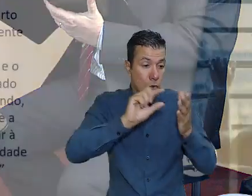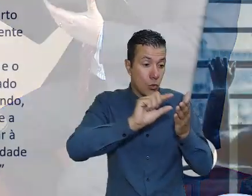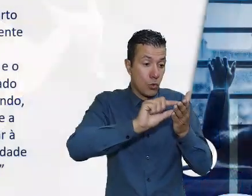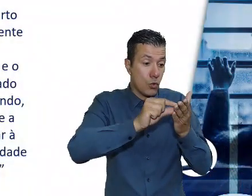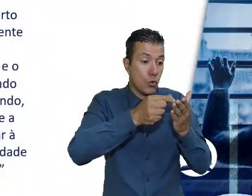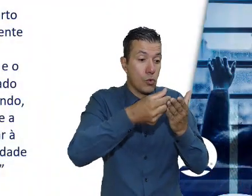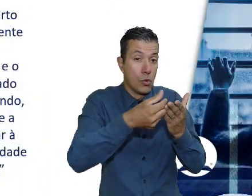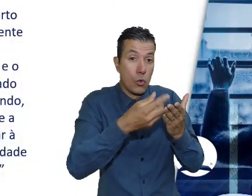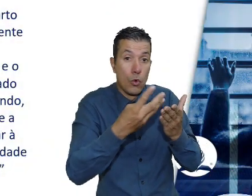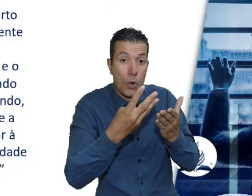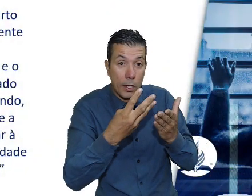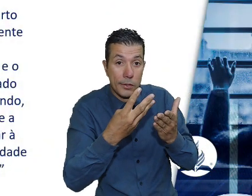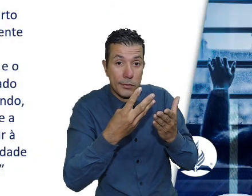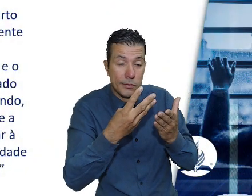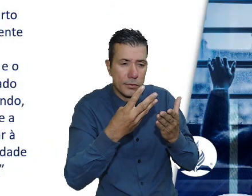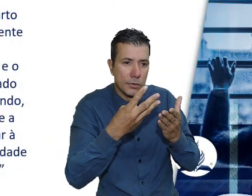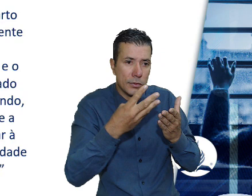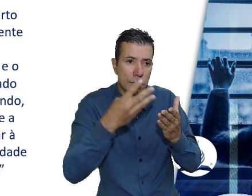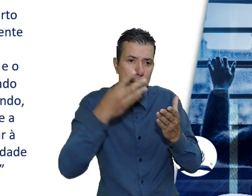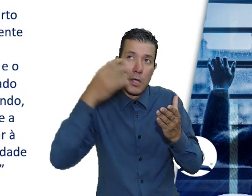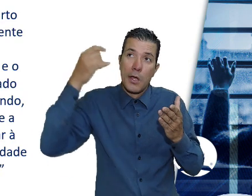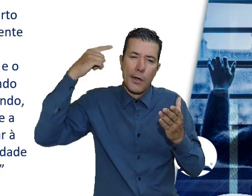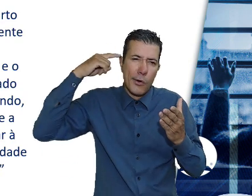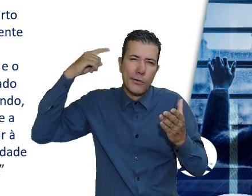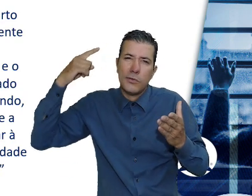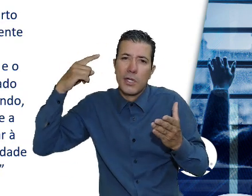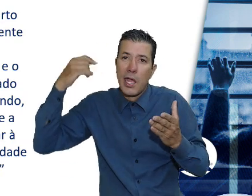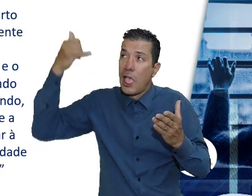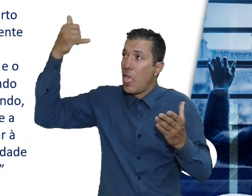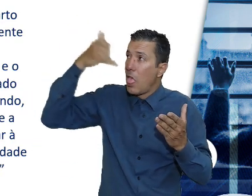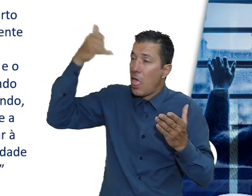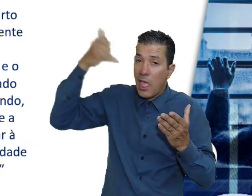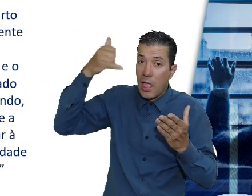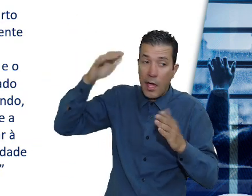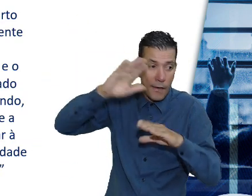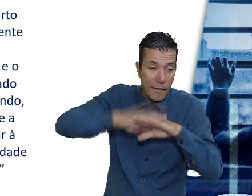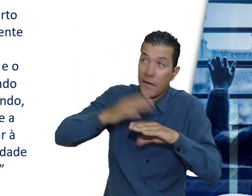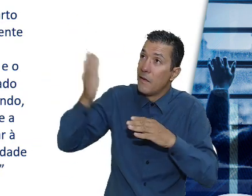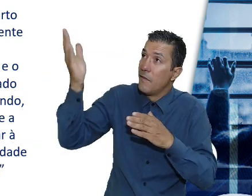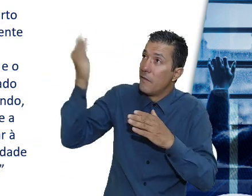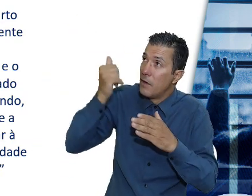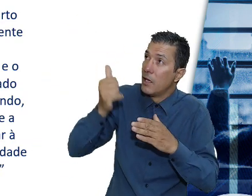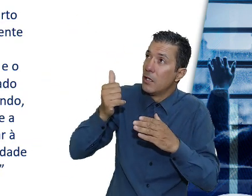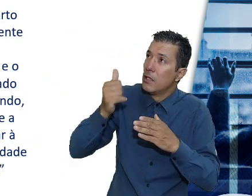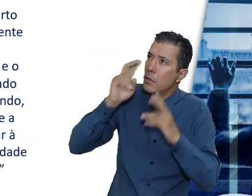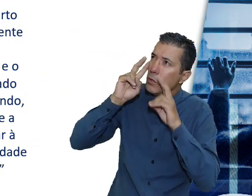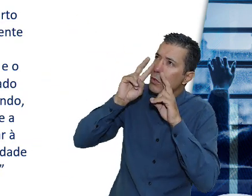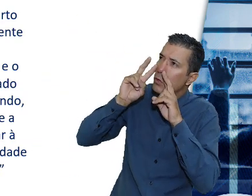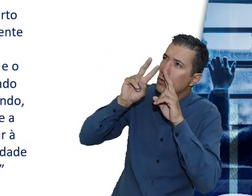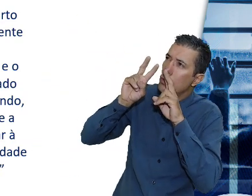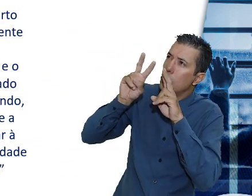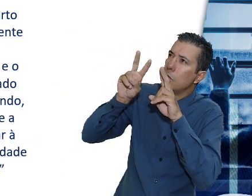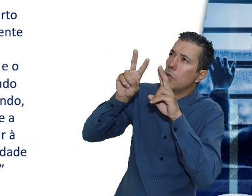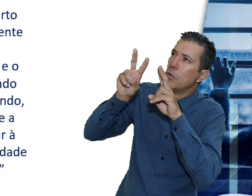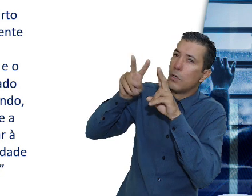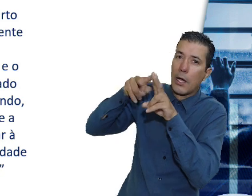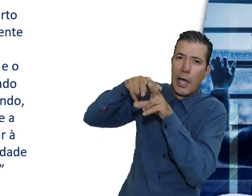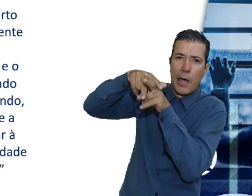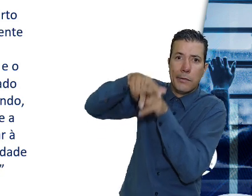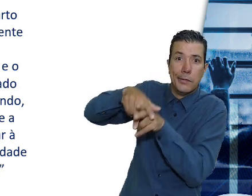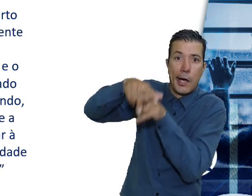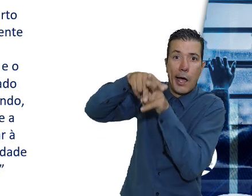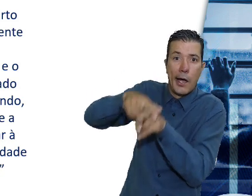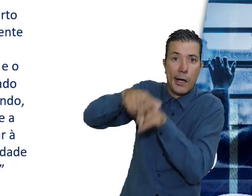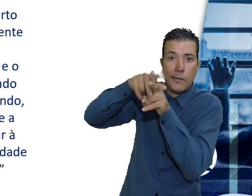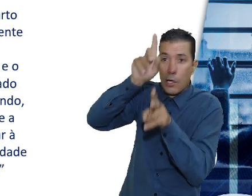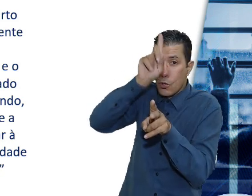selo, ouvi a voz do quarto ser vivente dizendo, vem, e olhei, e eis um cavalo amarelo e